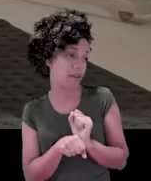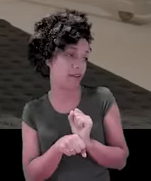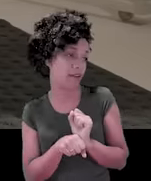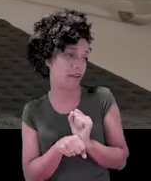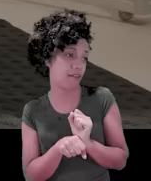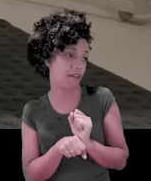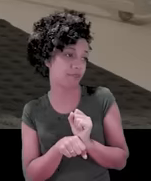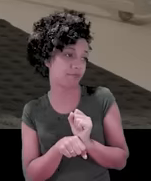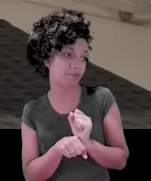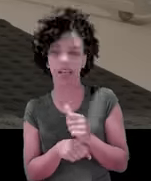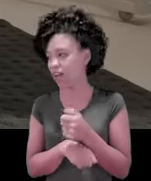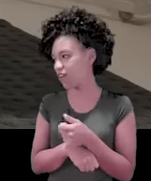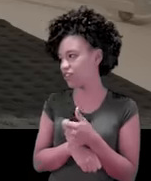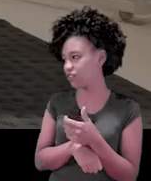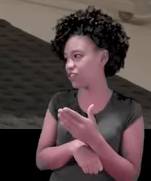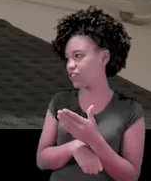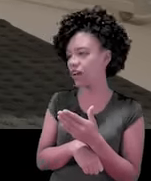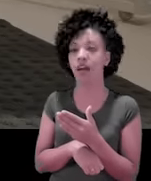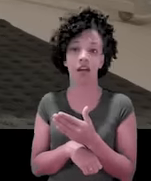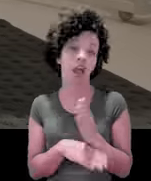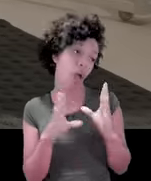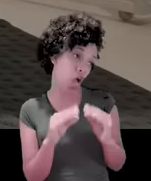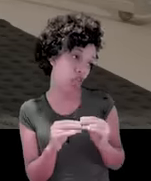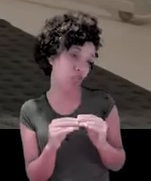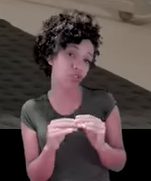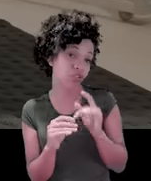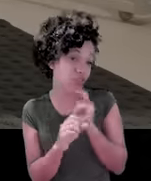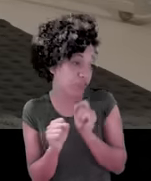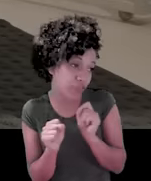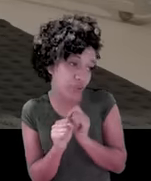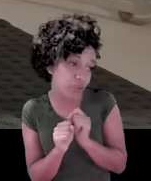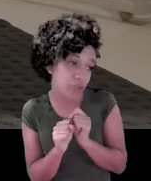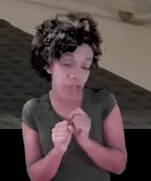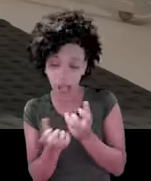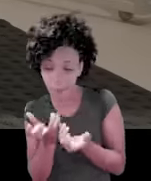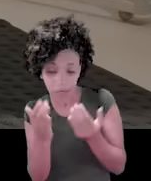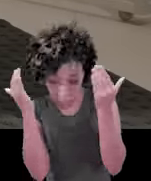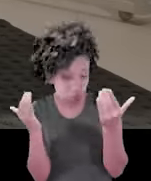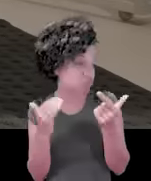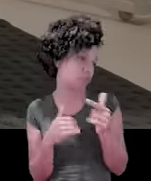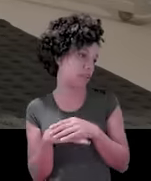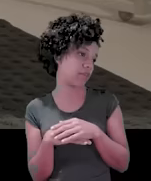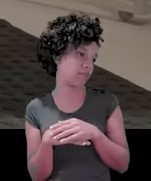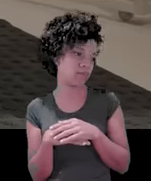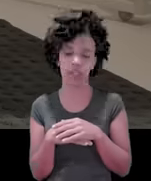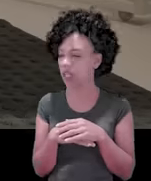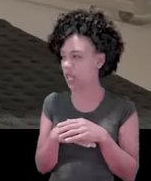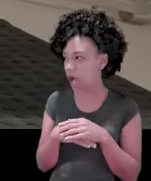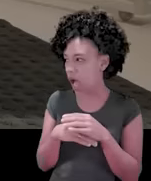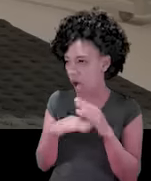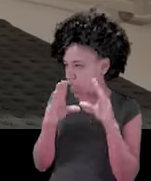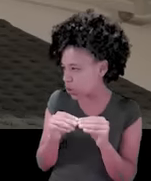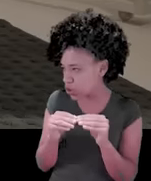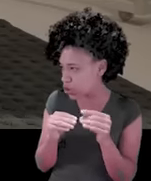pagamento é feito se fudia né eu ia passar a noite ao relento se abrigos e fogueira sem nada nem uma noite